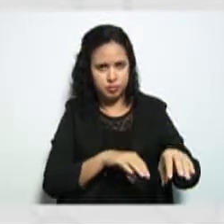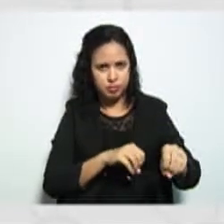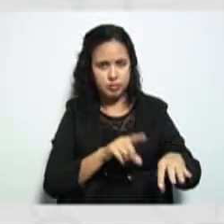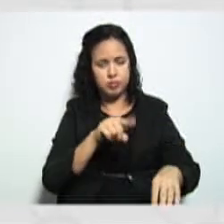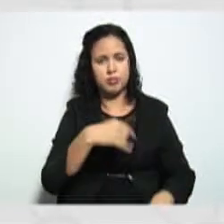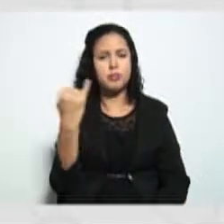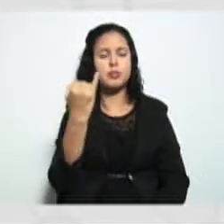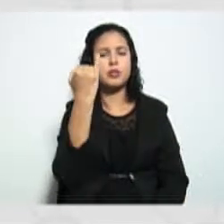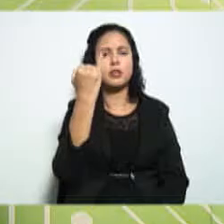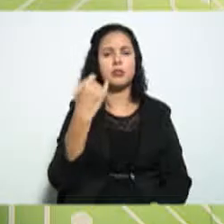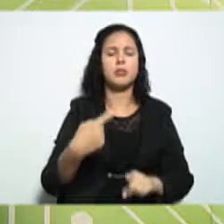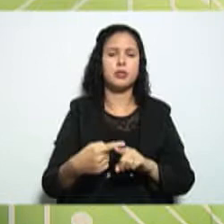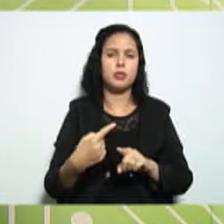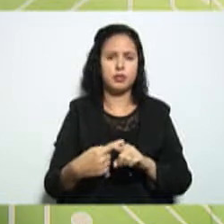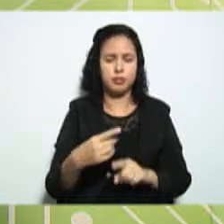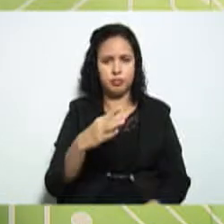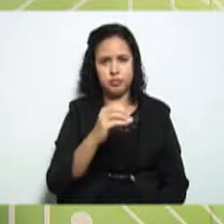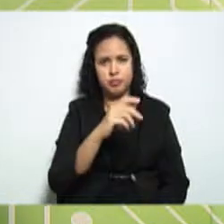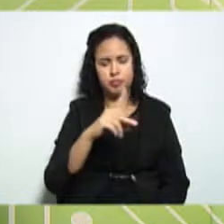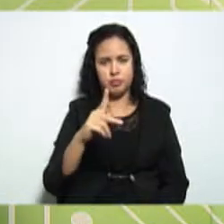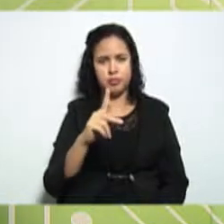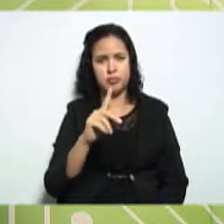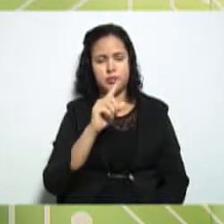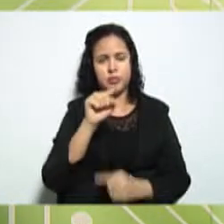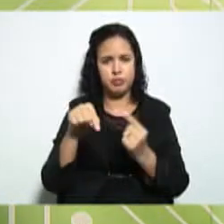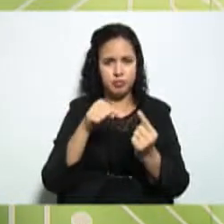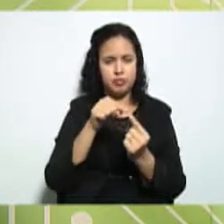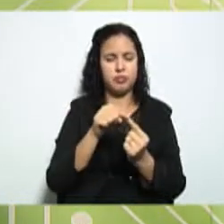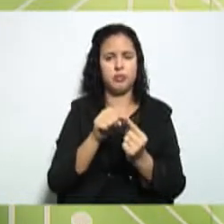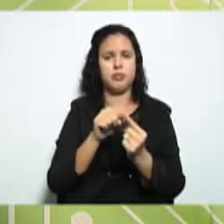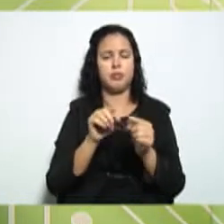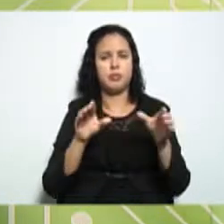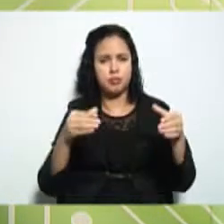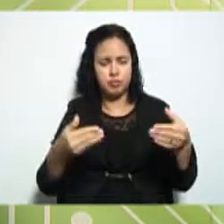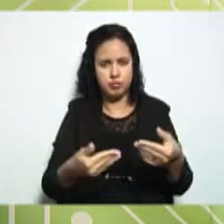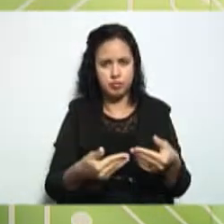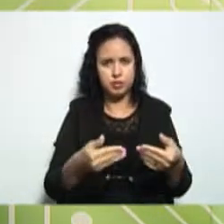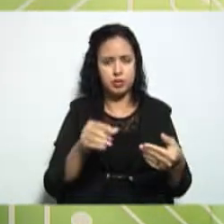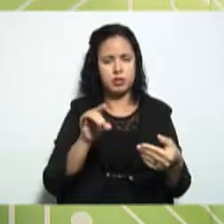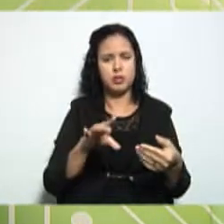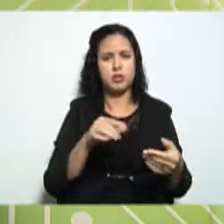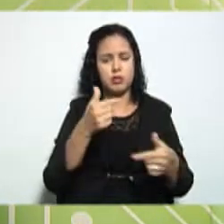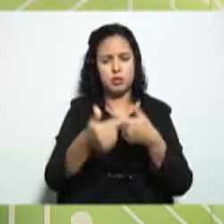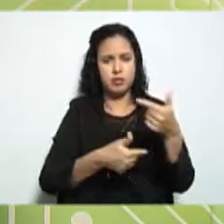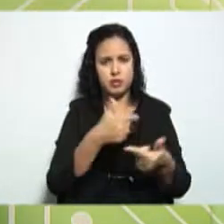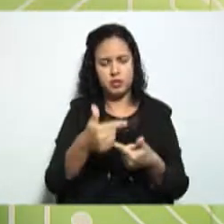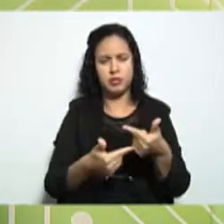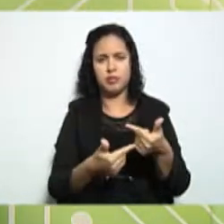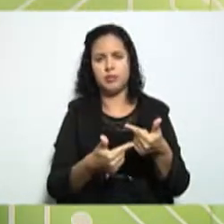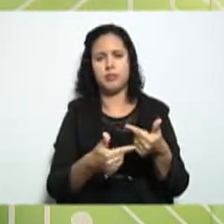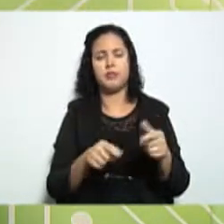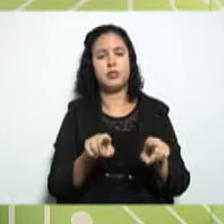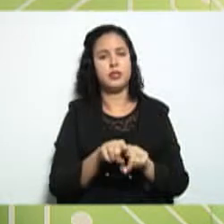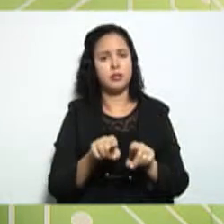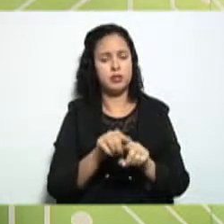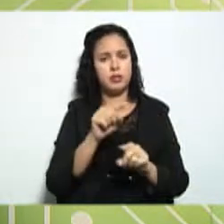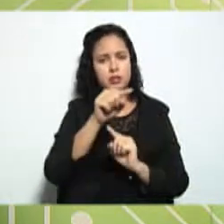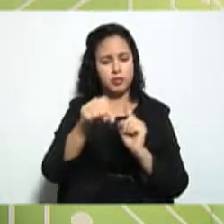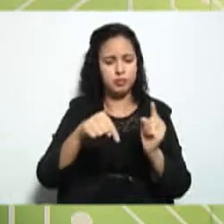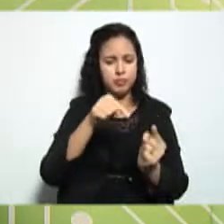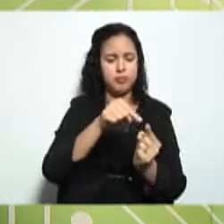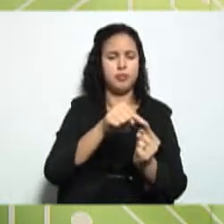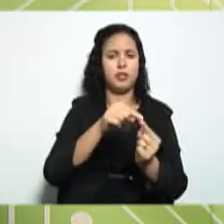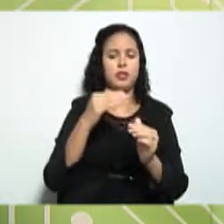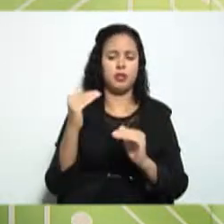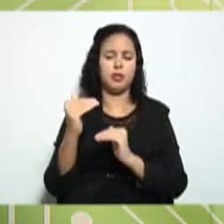importante. A cooperativa não tem só a finalidade de prestar o serviço para a sociedade, para o seu cooperado. Ela tem a finalidade também de